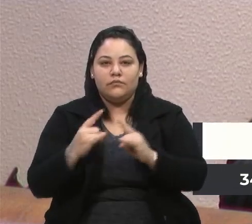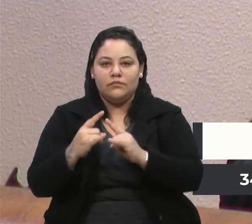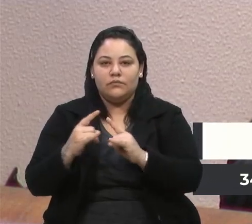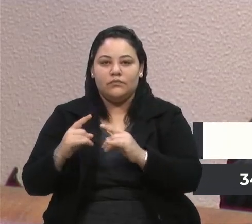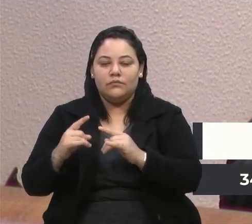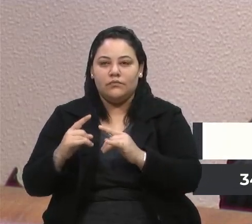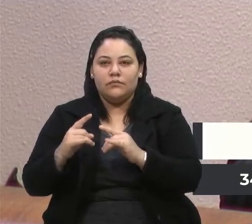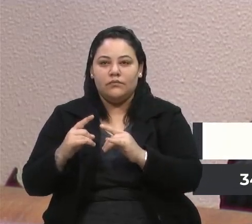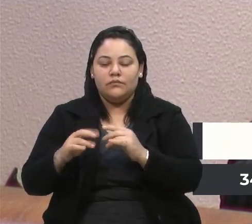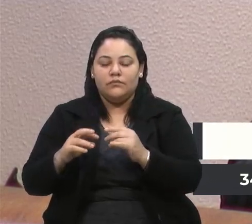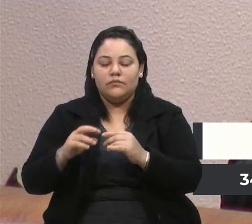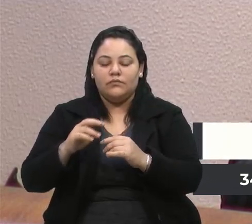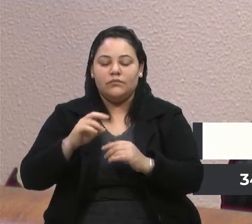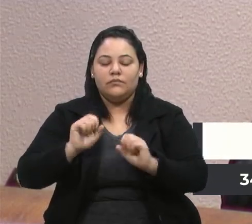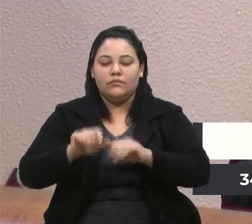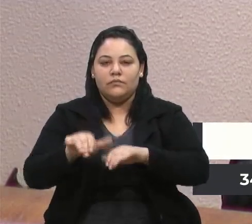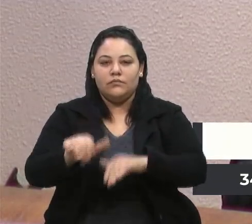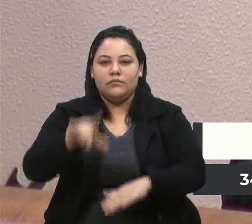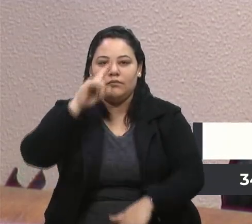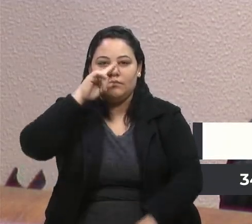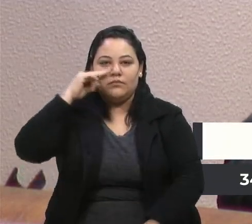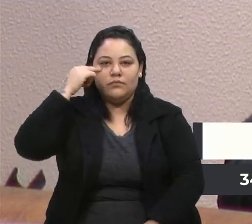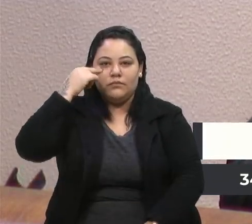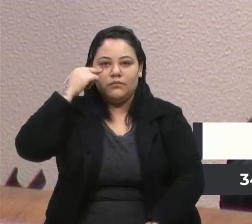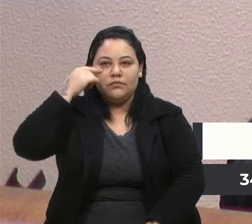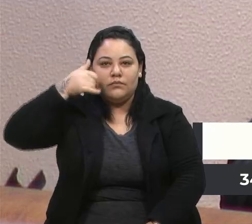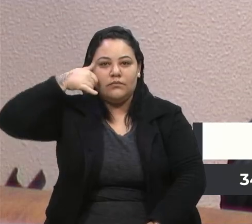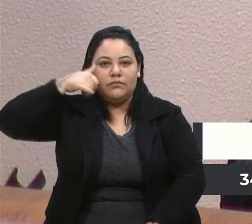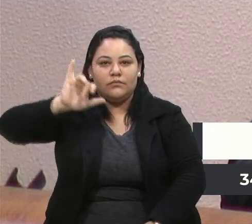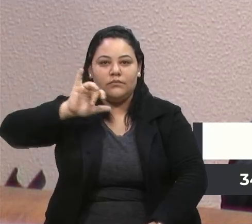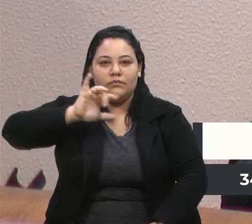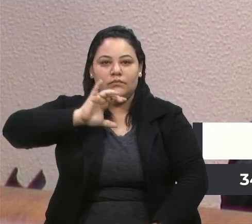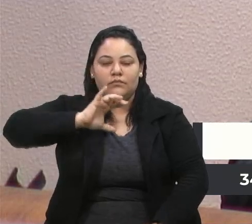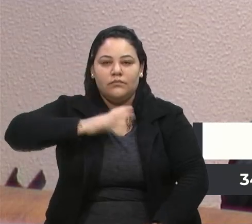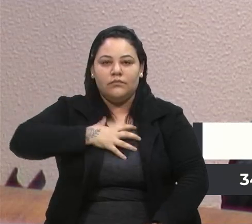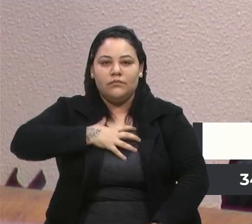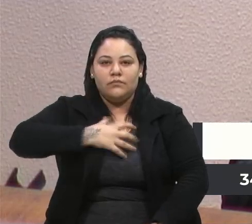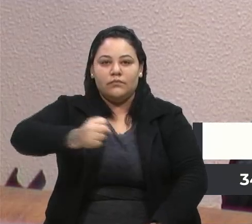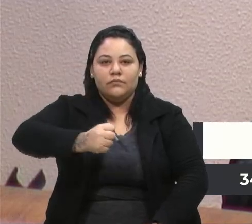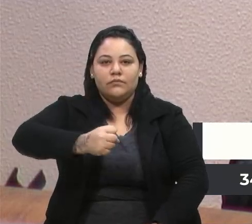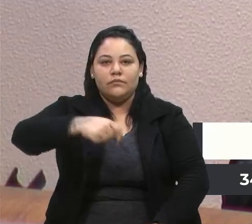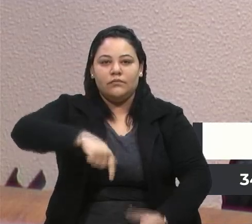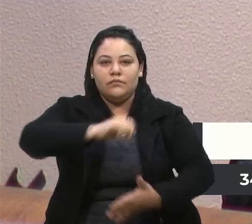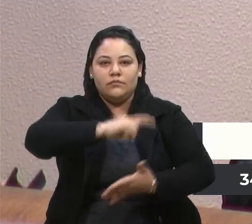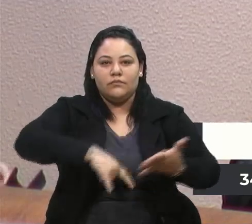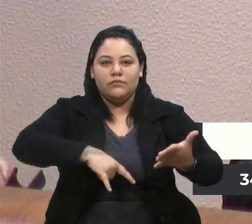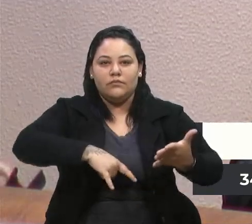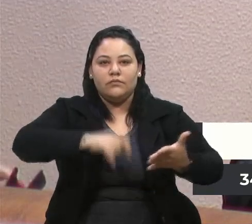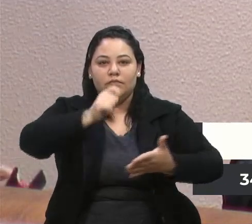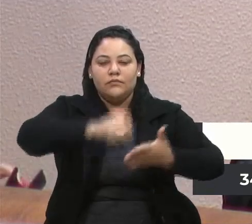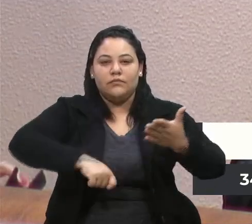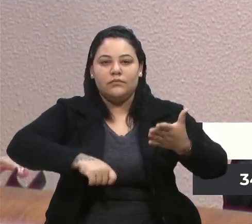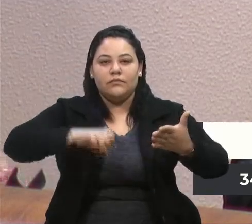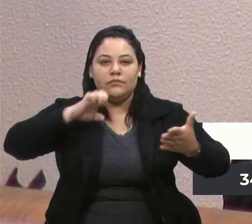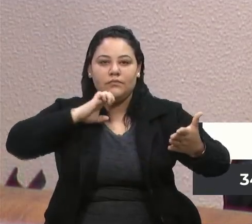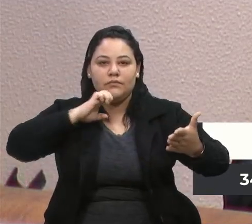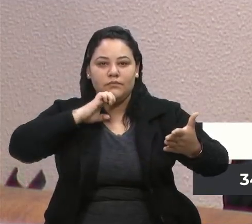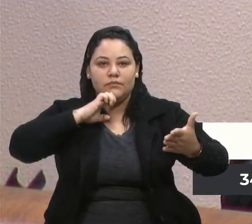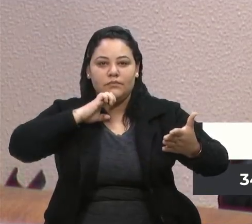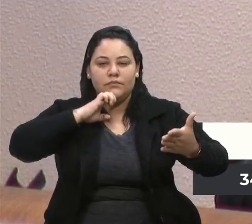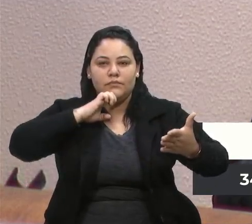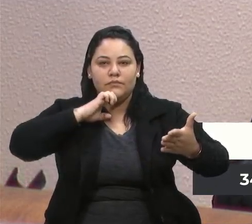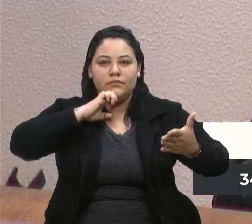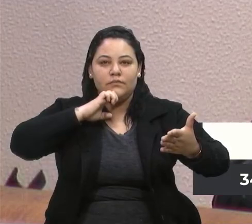Setembro Amarelo, mês de prevenção ao suicídio. Esse documento vem assinado pela vereadora Estela Balardim, vereador Alexandre